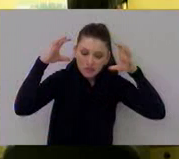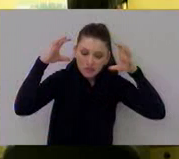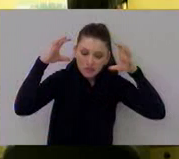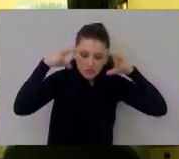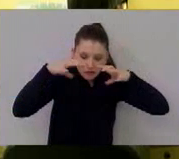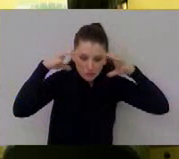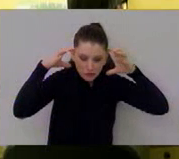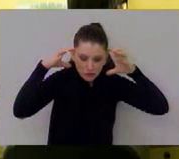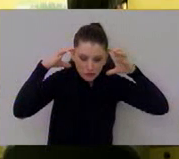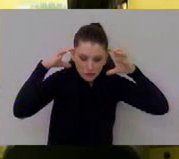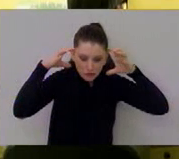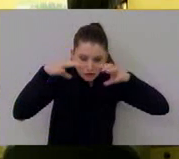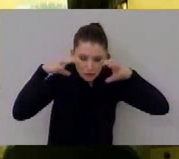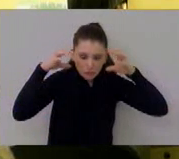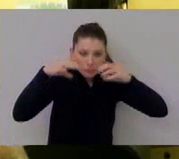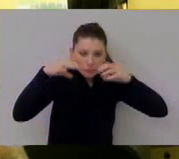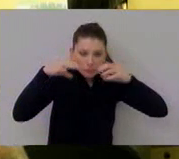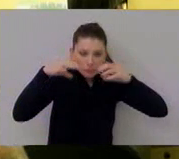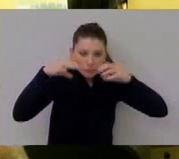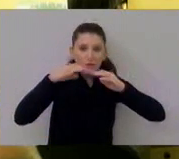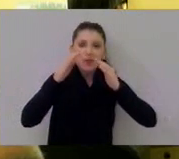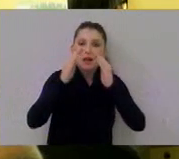que era uma chuva que